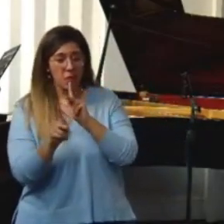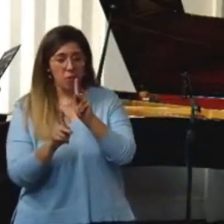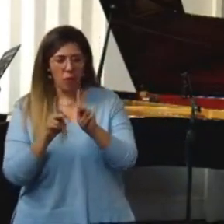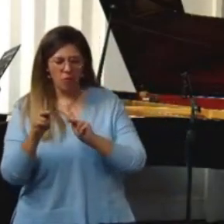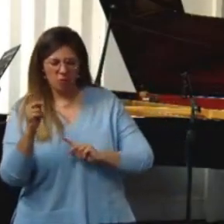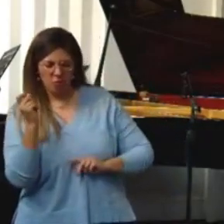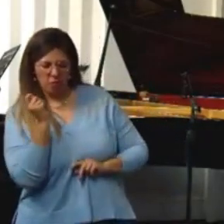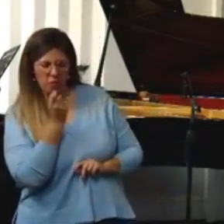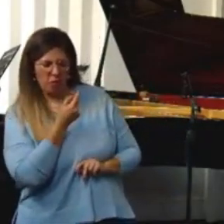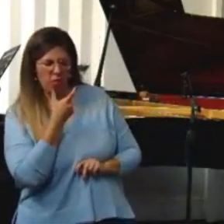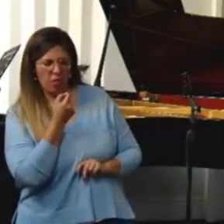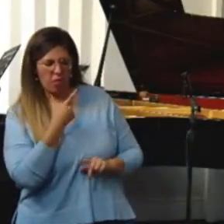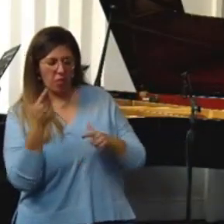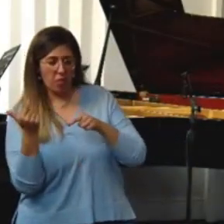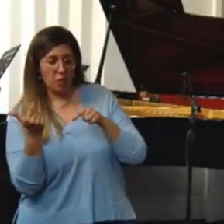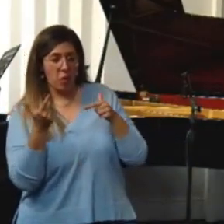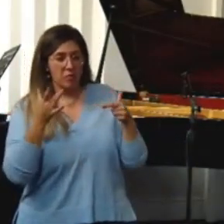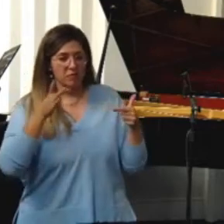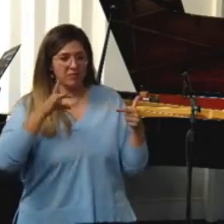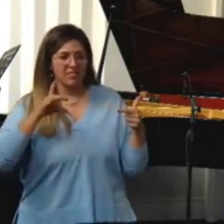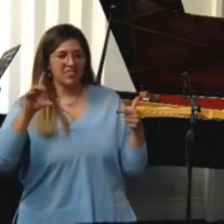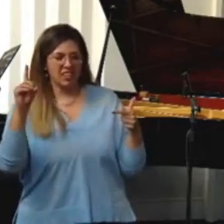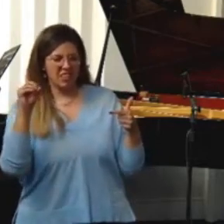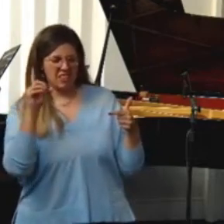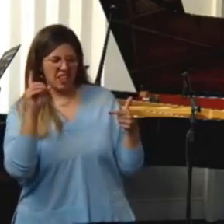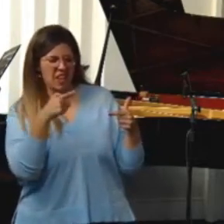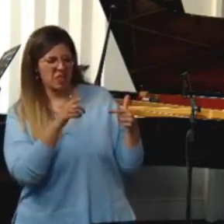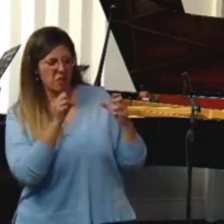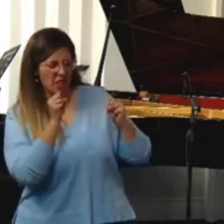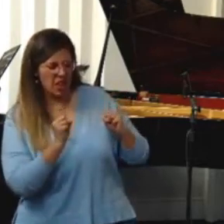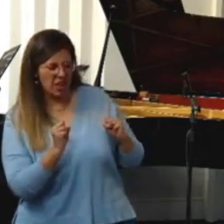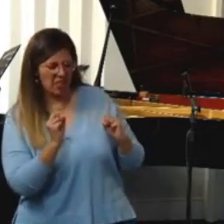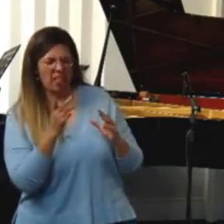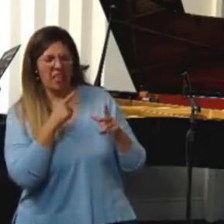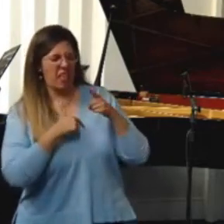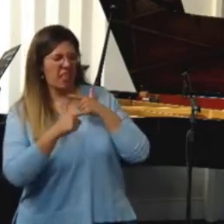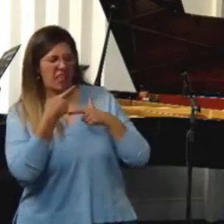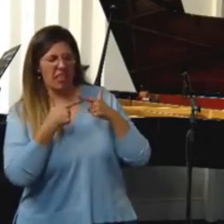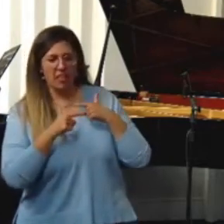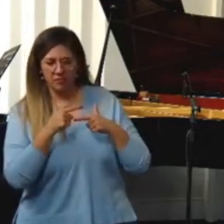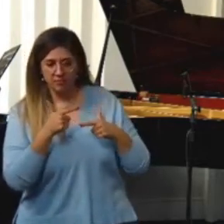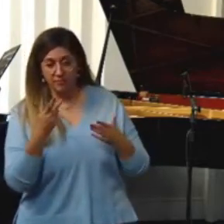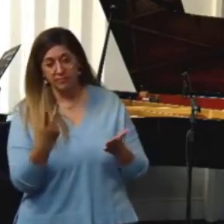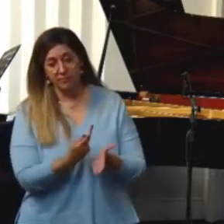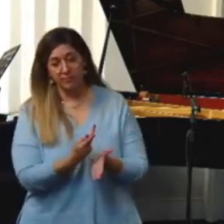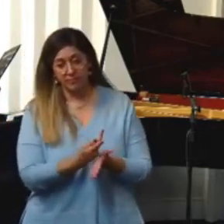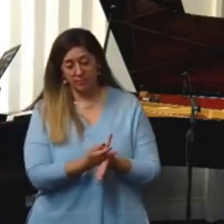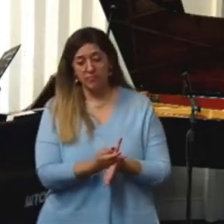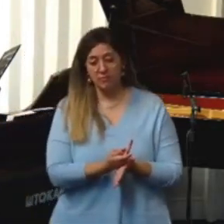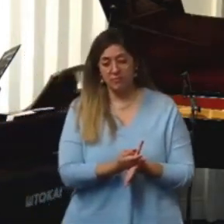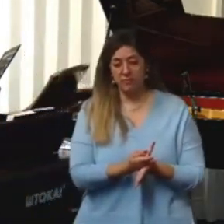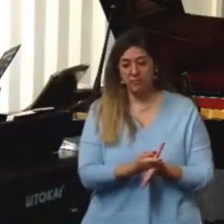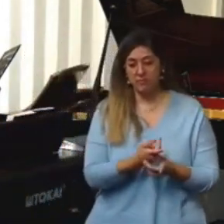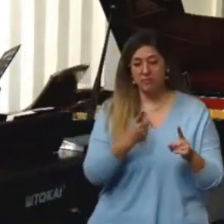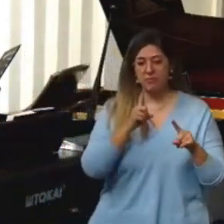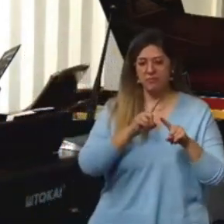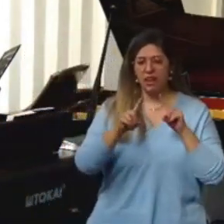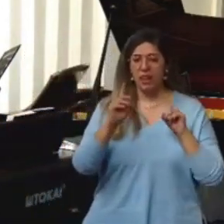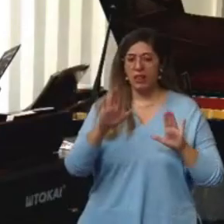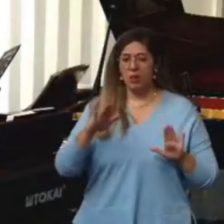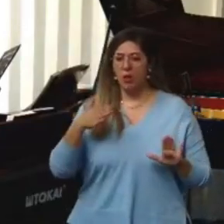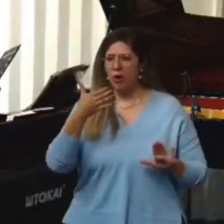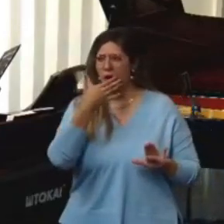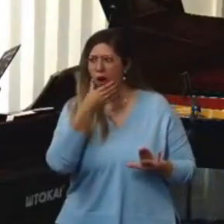contra Deus. Todas as vezes que um homem ou uma mulher de Deus cai nos seus pecados o vencem,